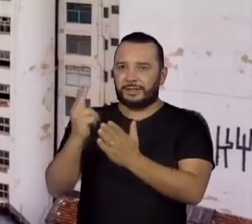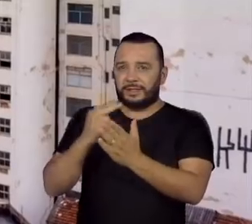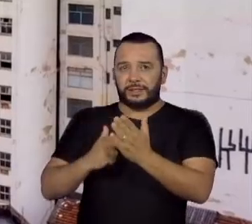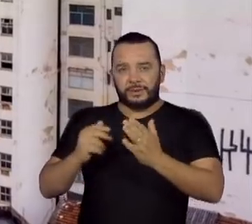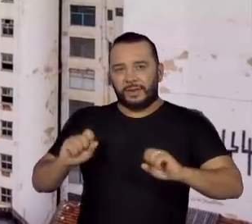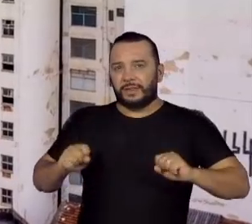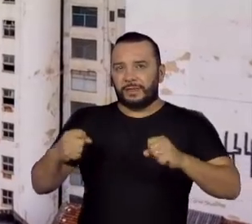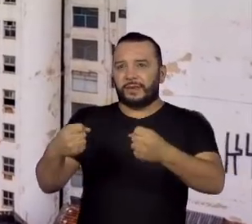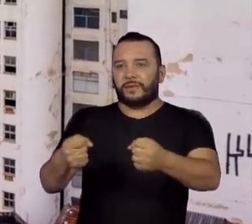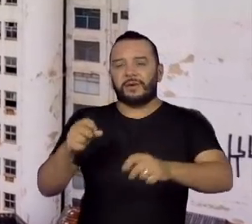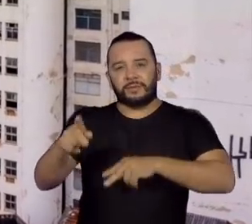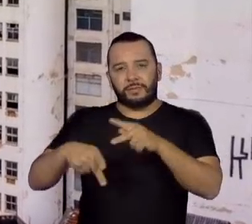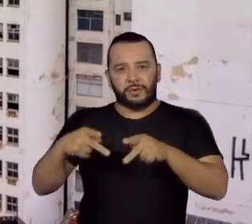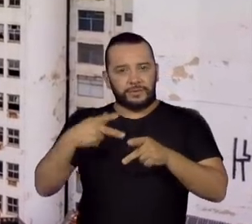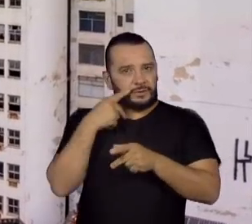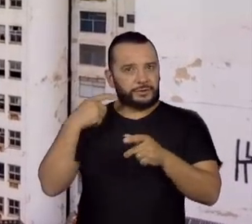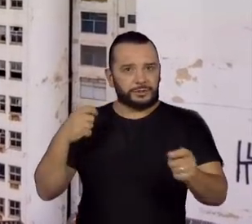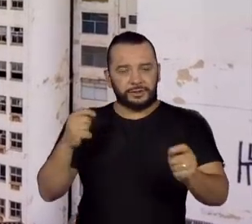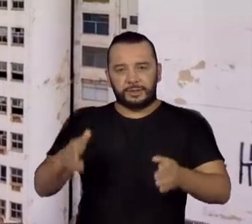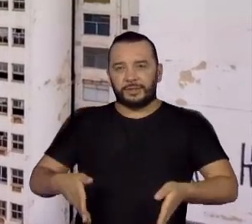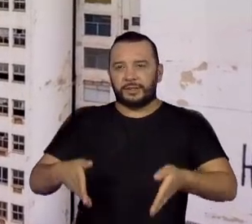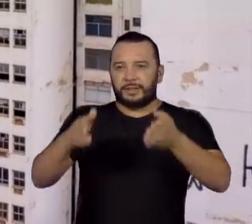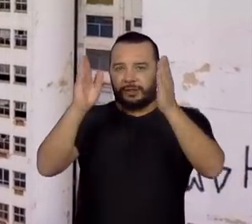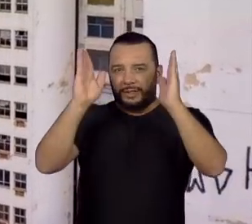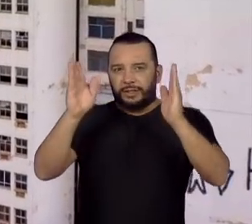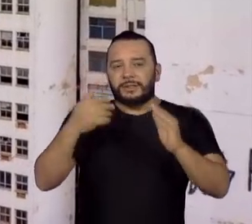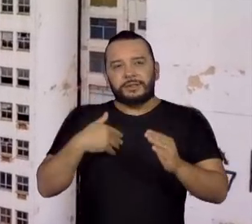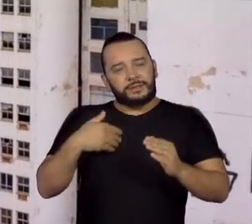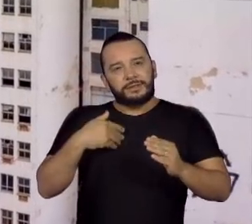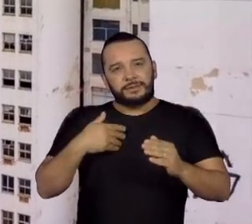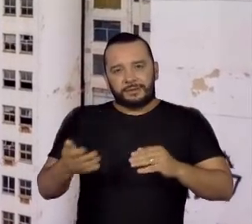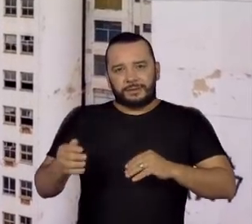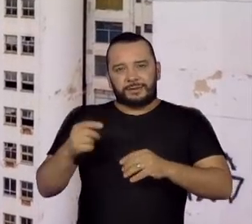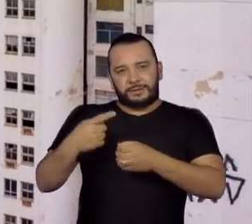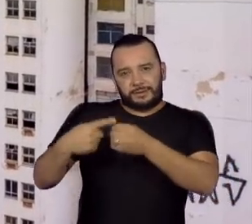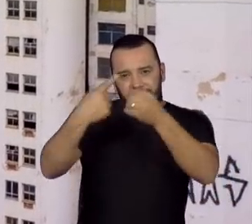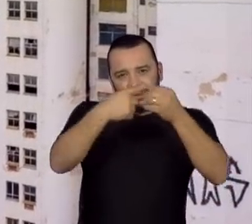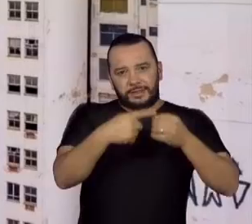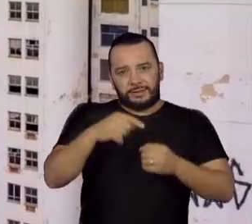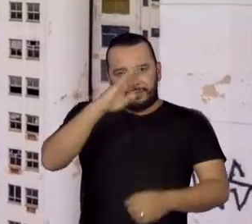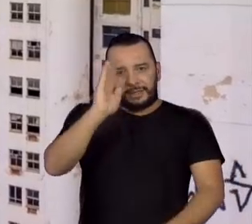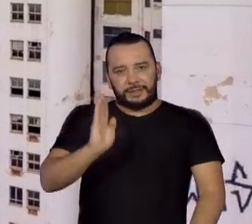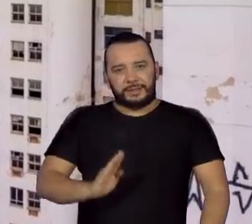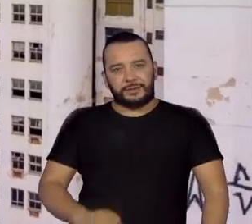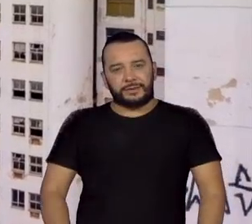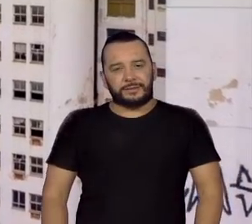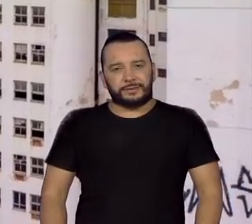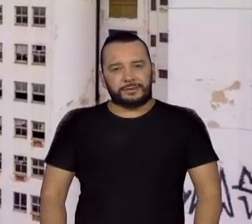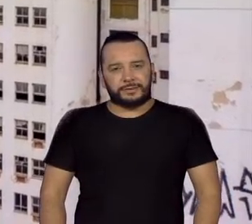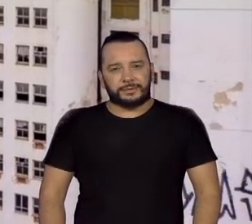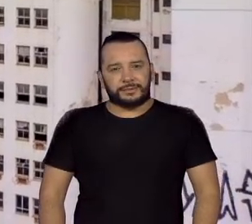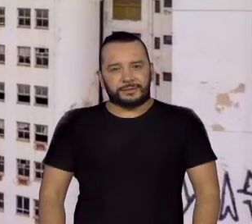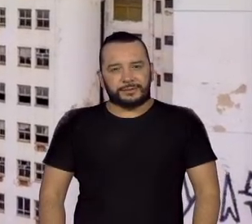povos indígenas nas laterais de prédios de cidades brasileiras.